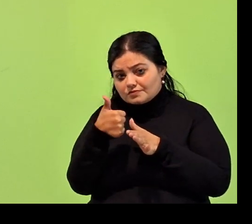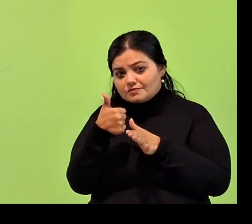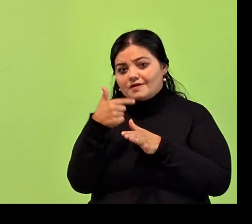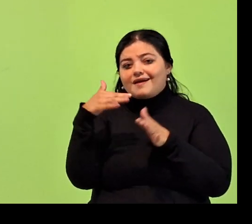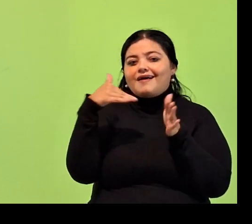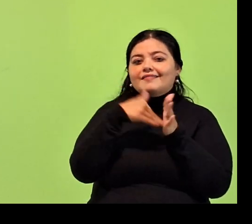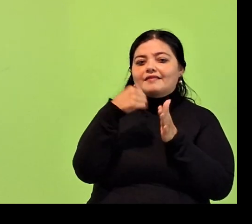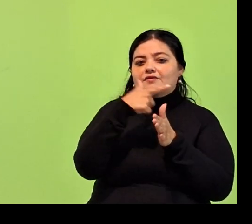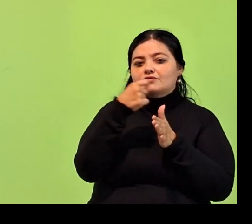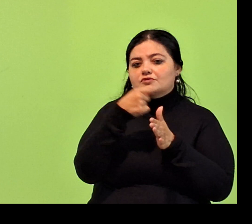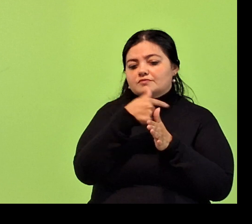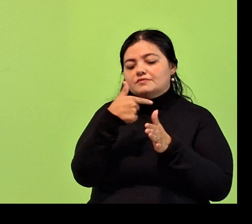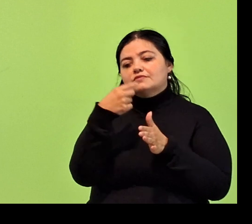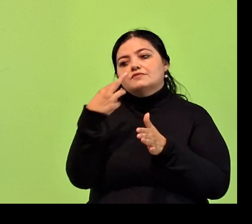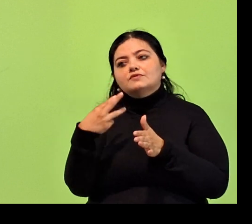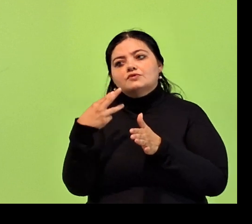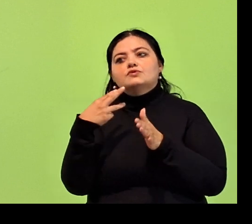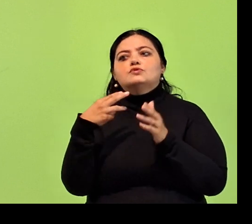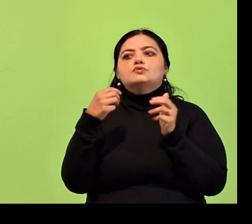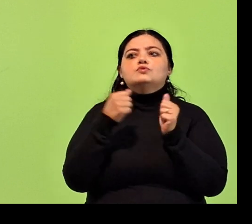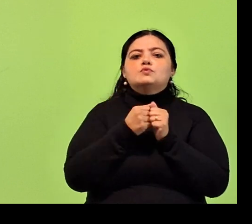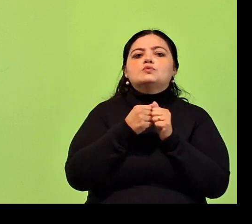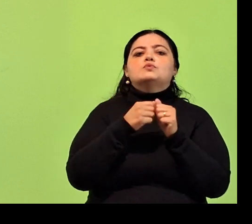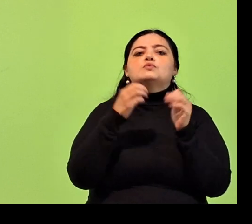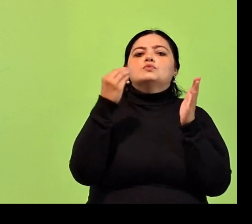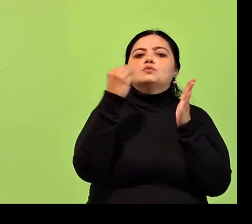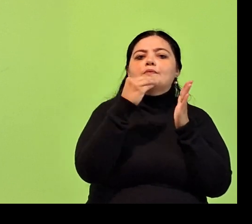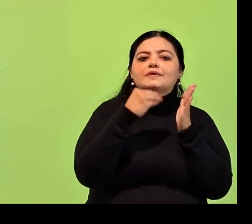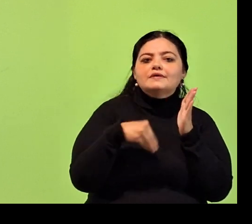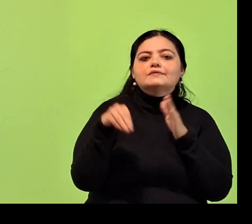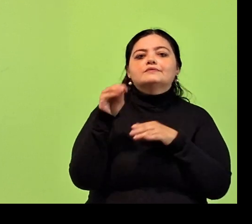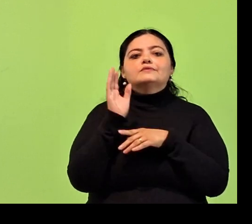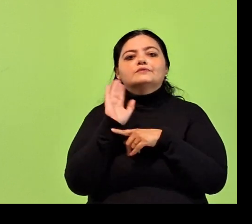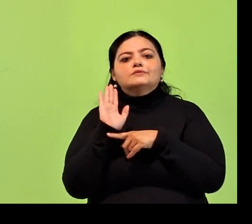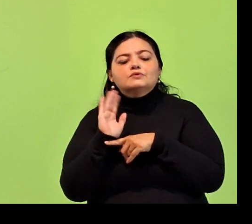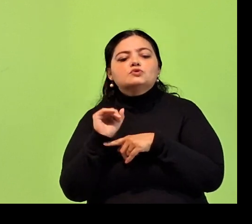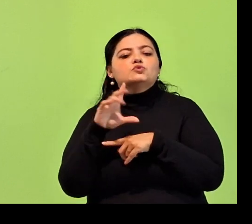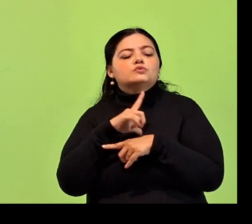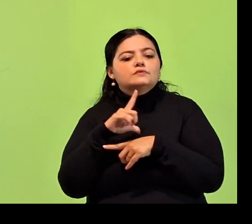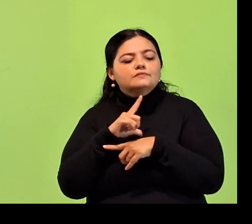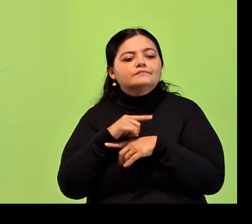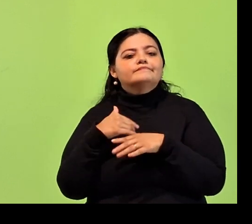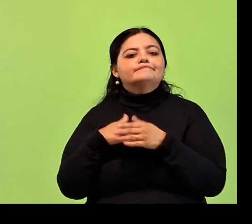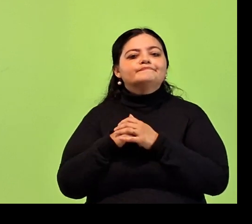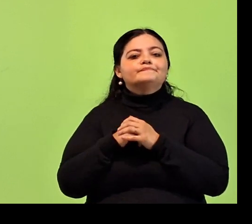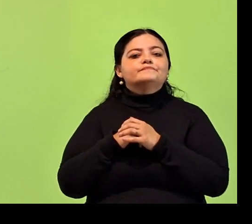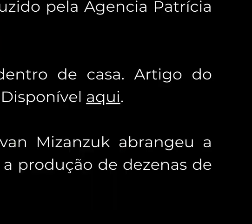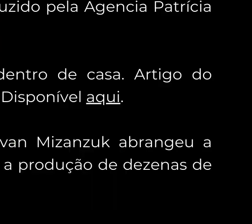até o ano de 2023, com a publicação do último episódio do podcast recentemente.